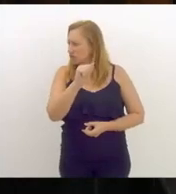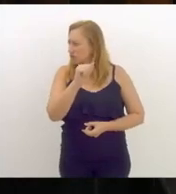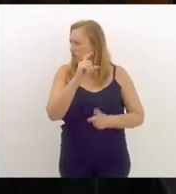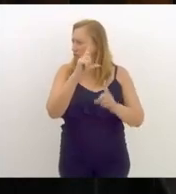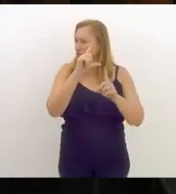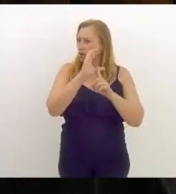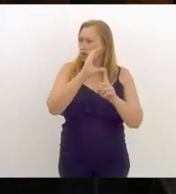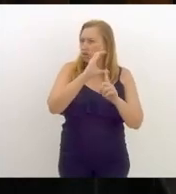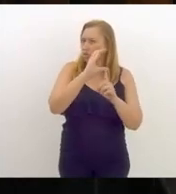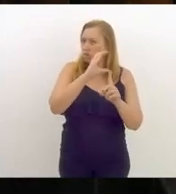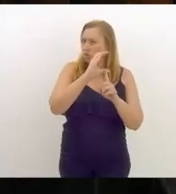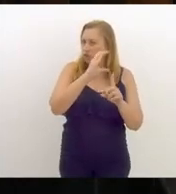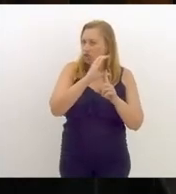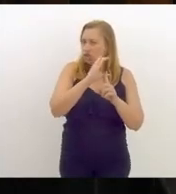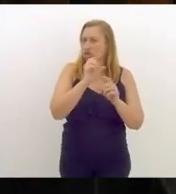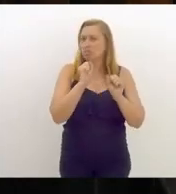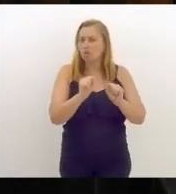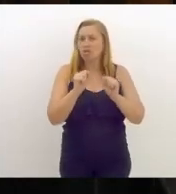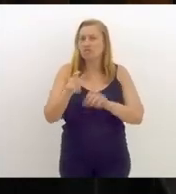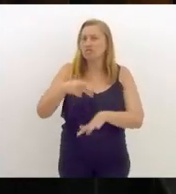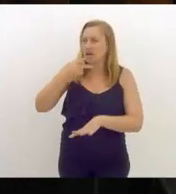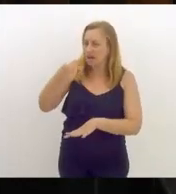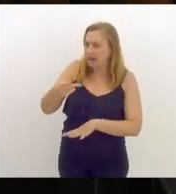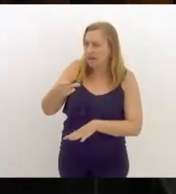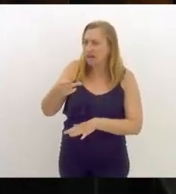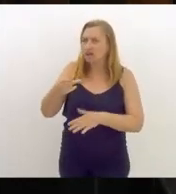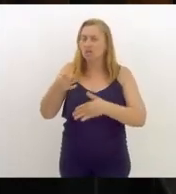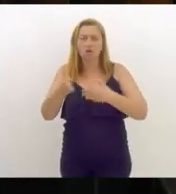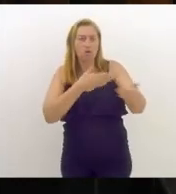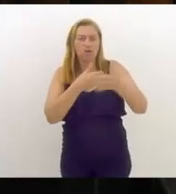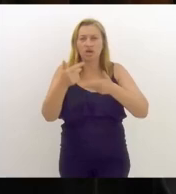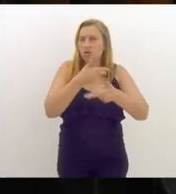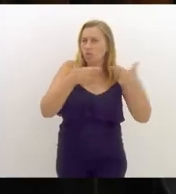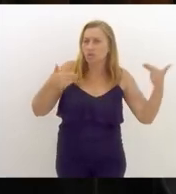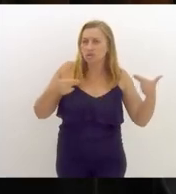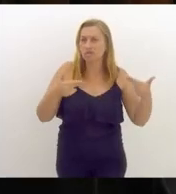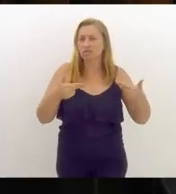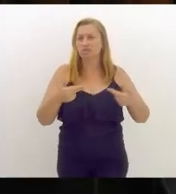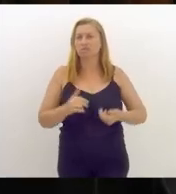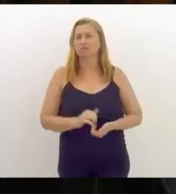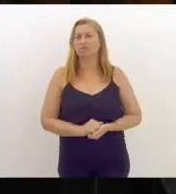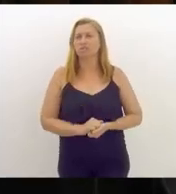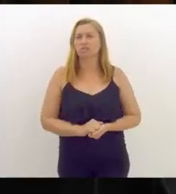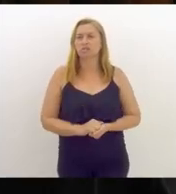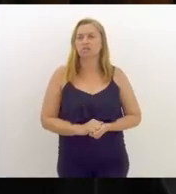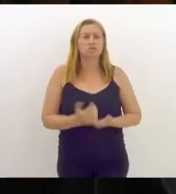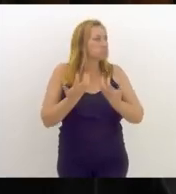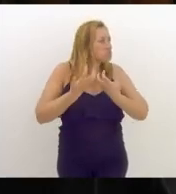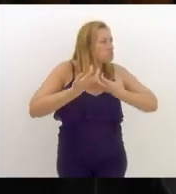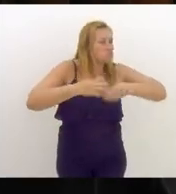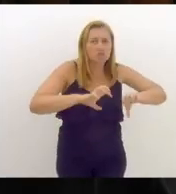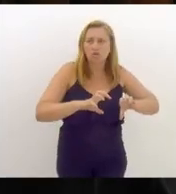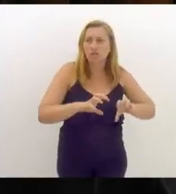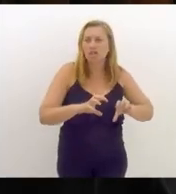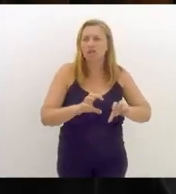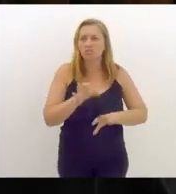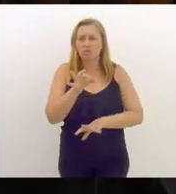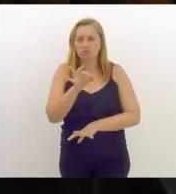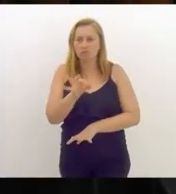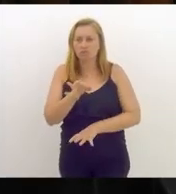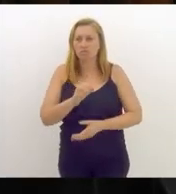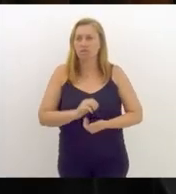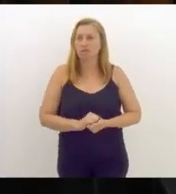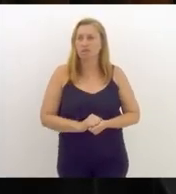questionar e falar o que bem entenderem não queremos por óbvio